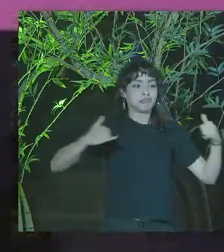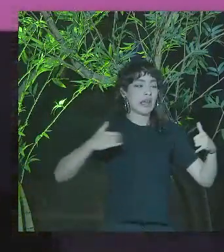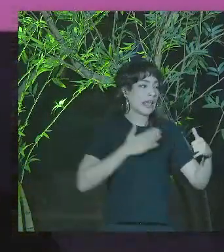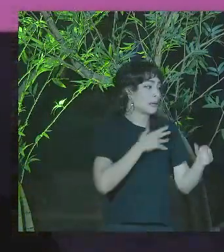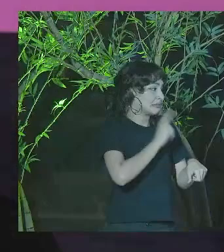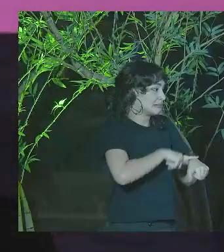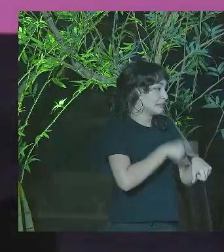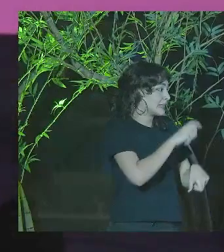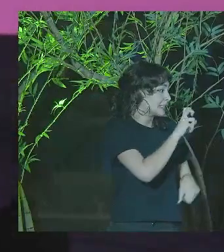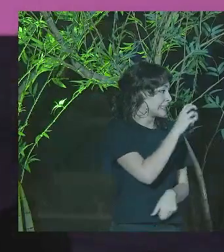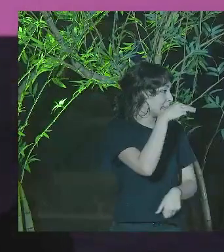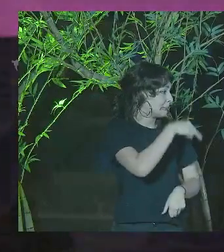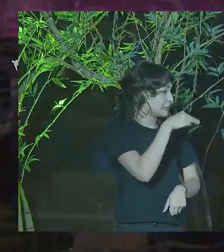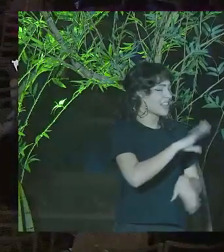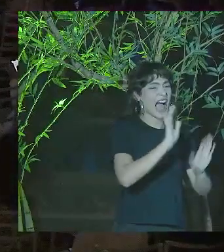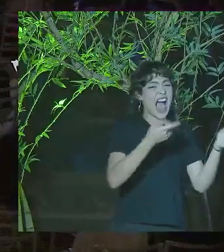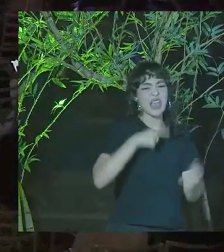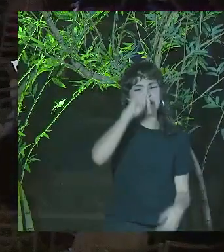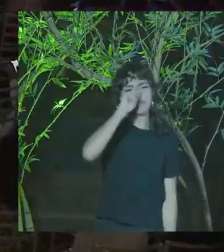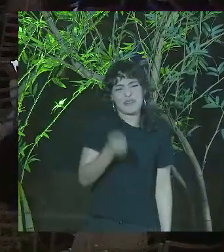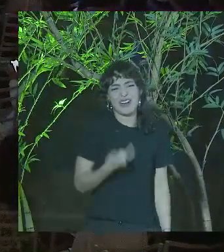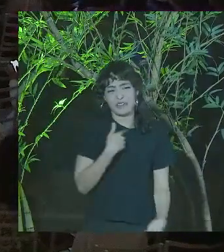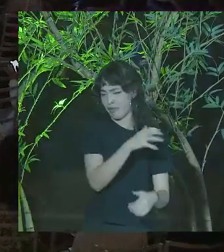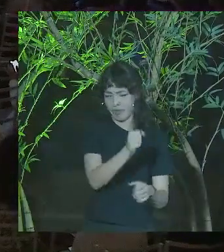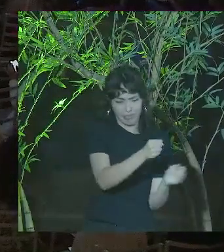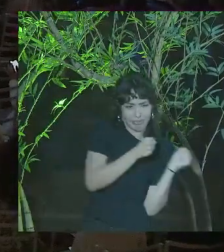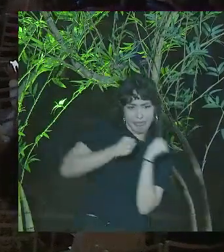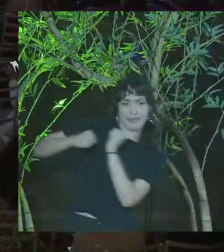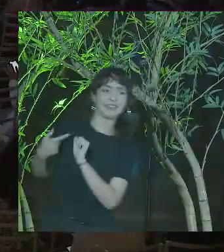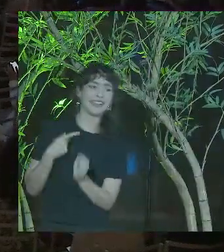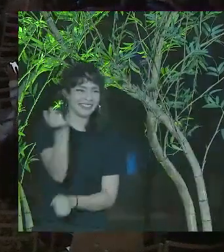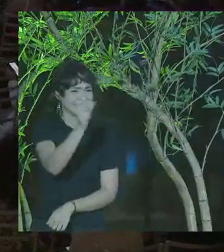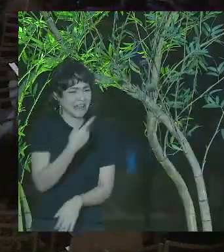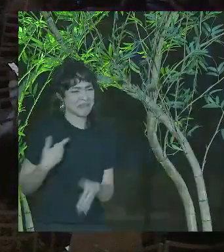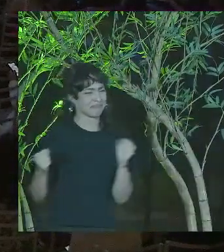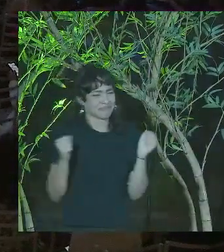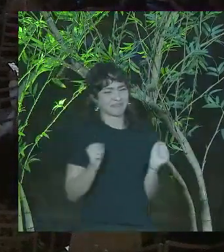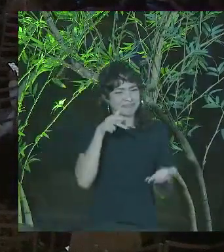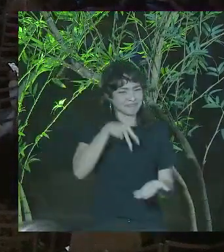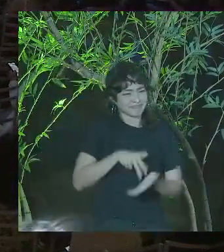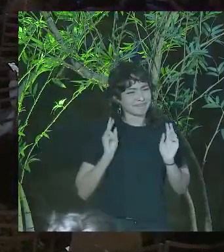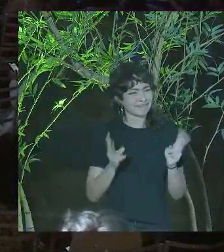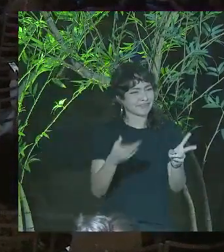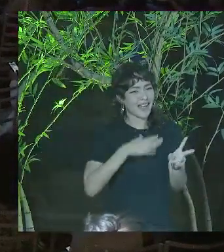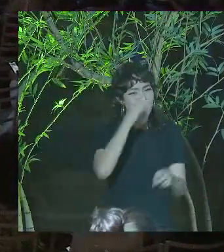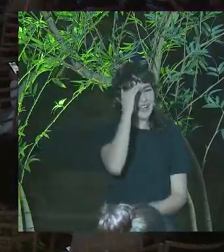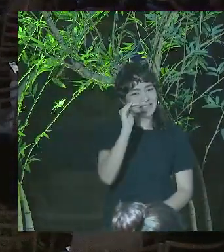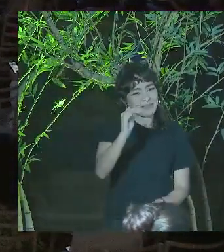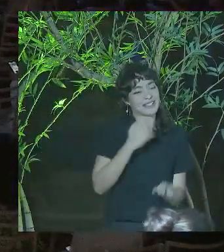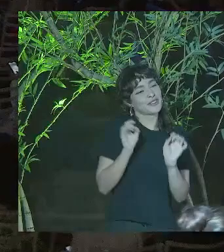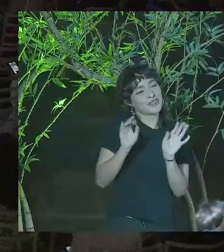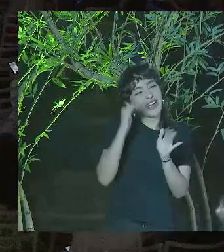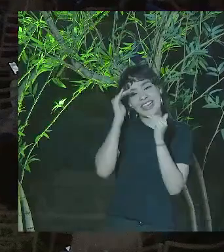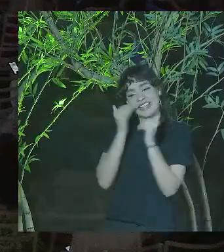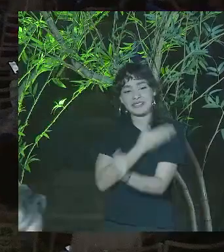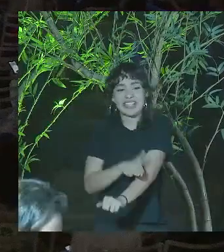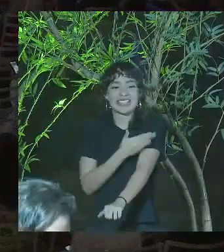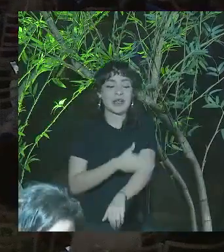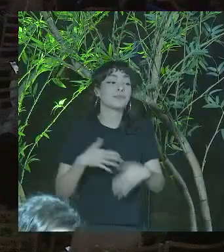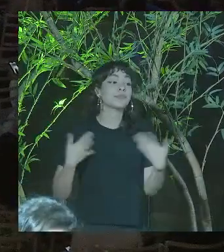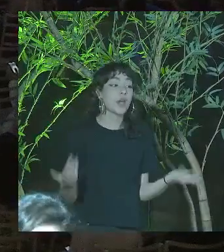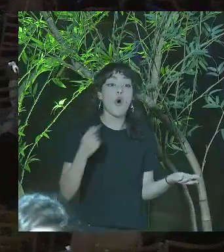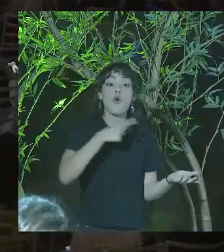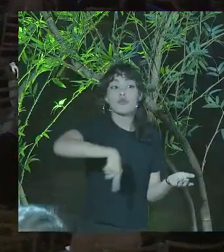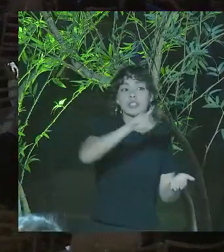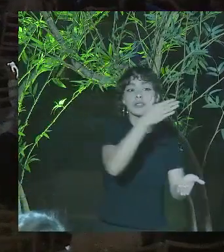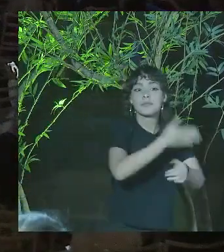né? Eu que mando, alguém vai me tirar do palco? Eu tô aqui, ninguém vai tirar. Eu tô respeitando assim só pra ser educado. Olha só, vocês estão